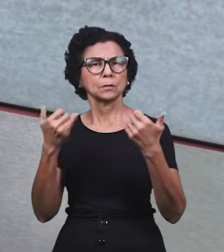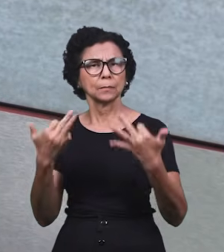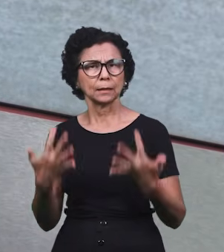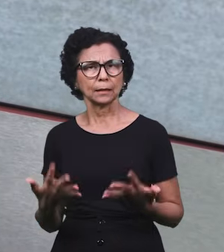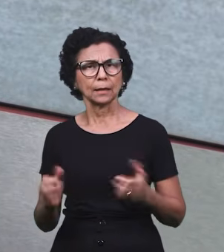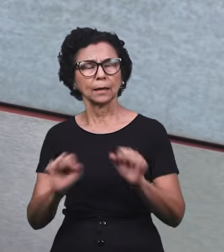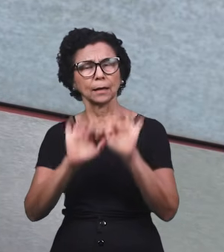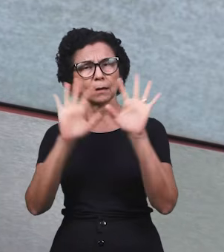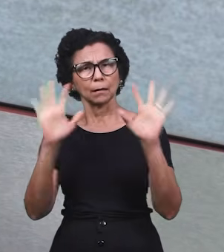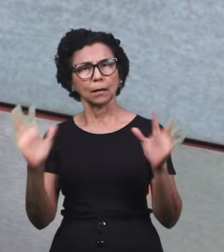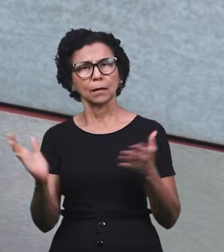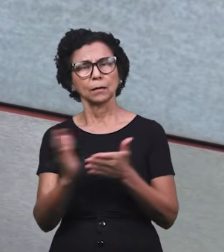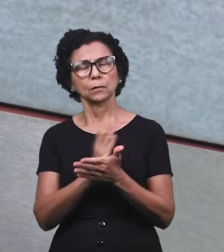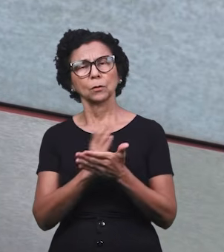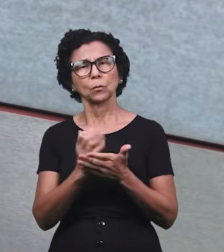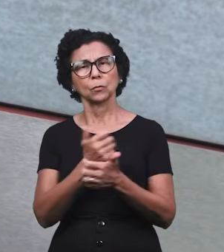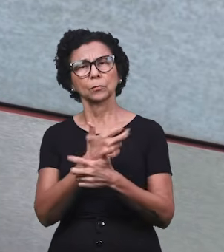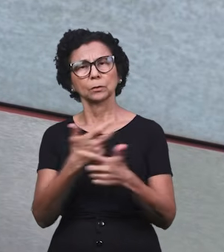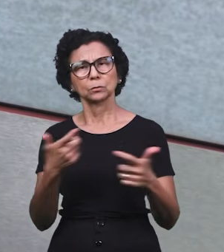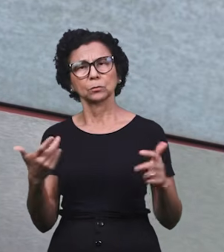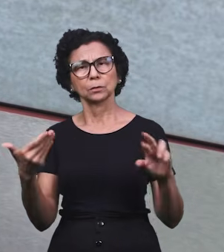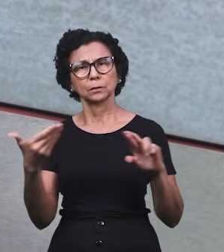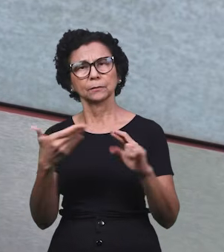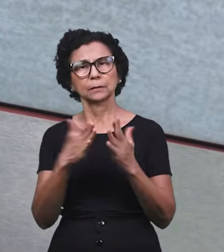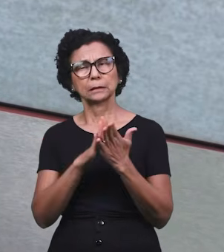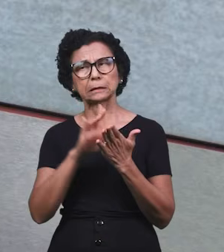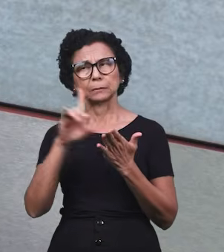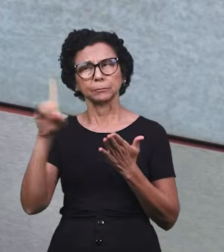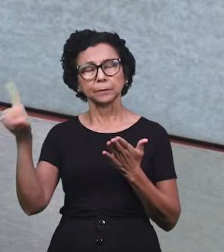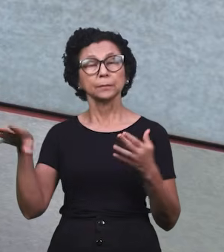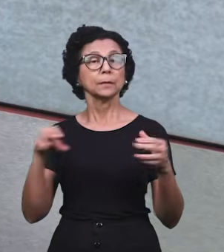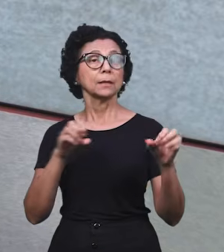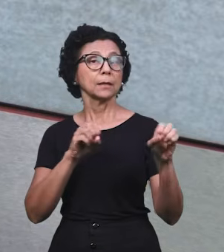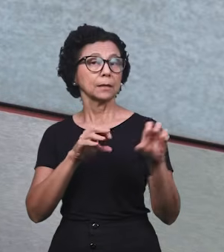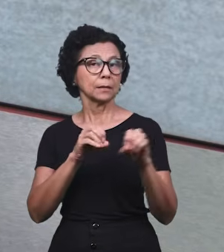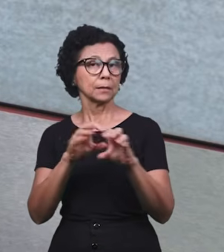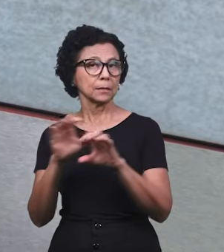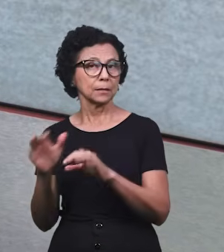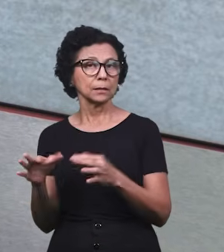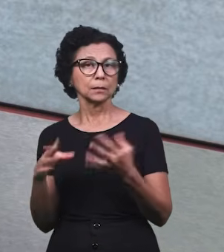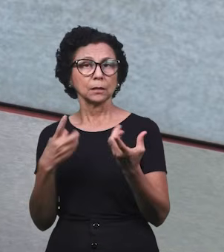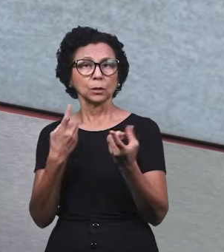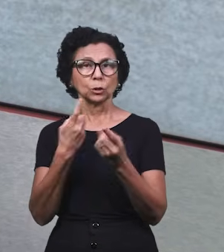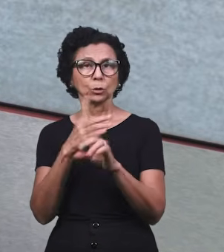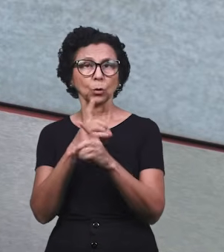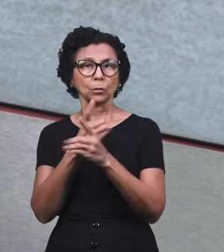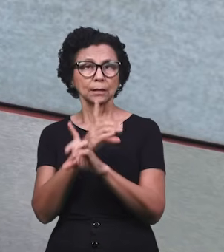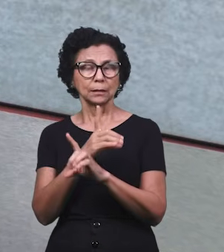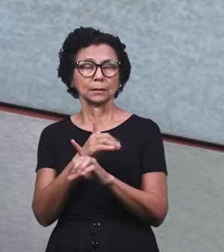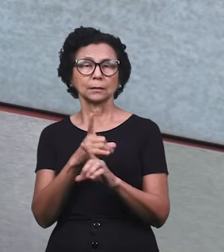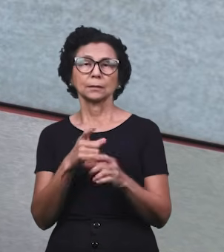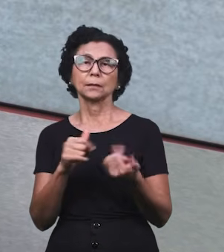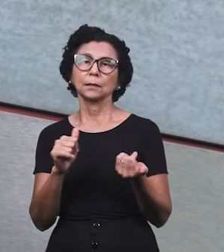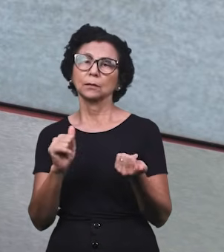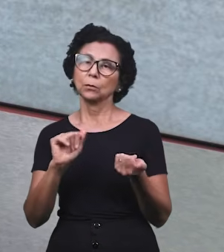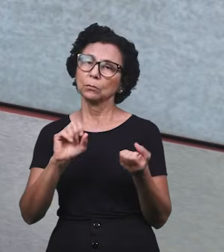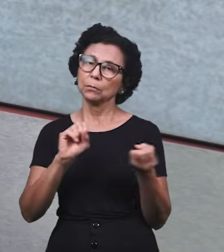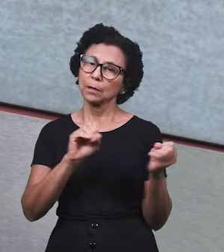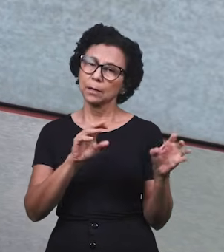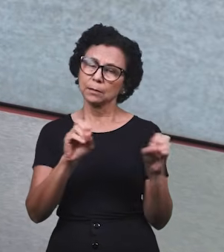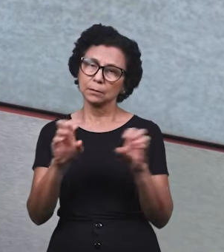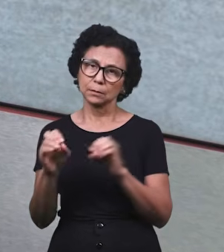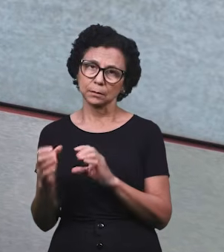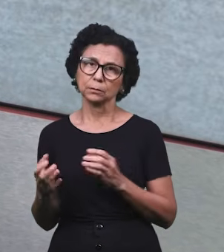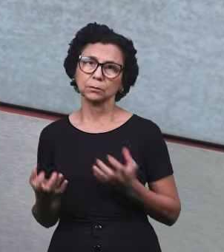esclarecer alguns aspectos relacionados às doutrinas da Bíblia, os ensinos da Bíblia, né? A palavra doutrina significa ensinos. Então, os ensinos da